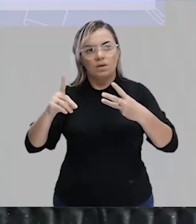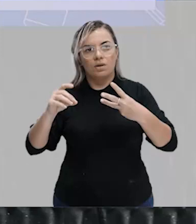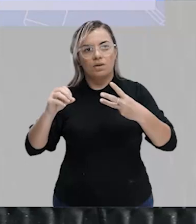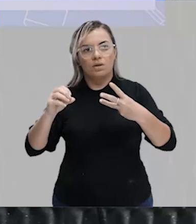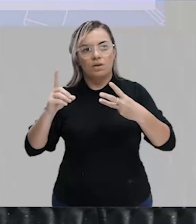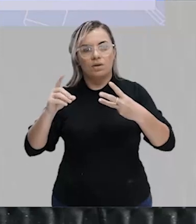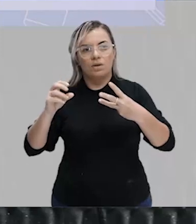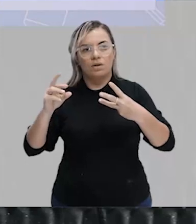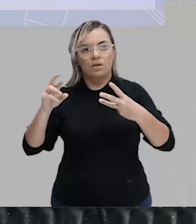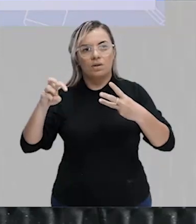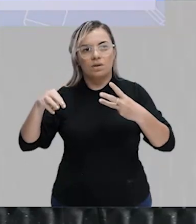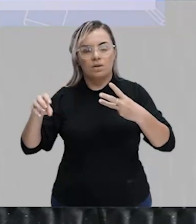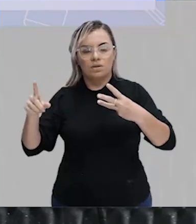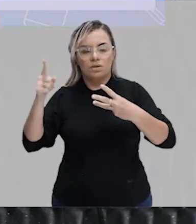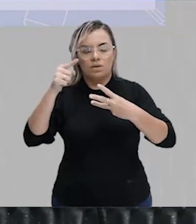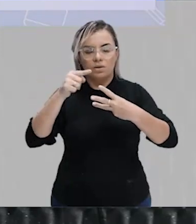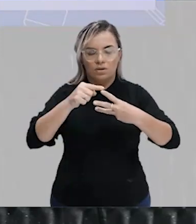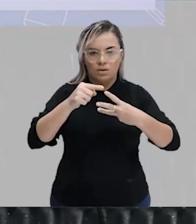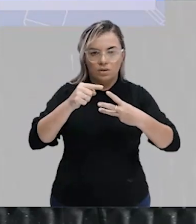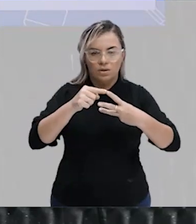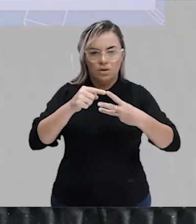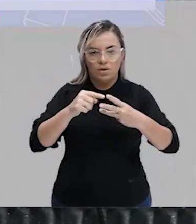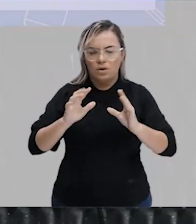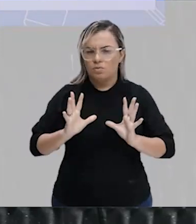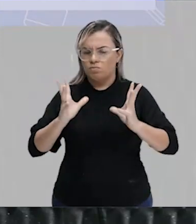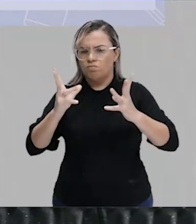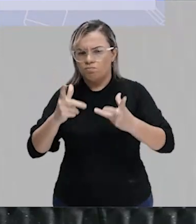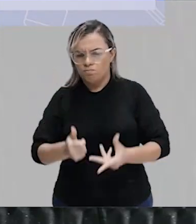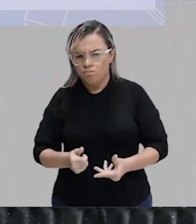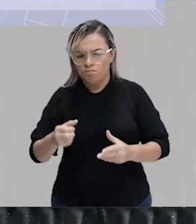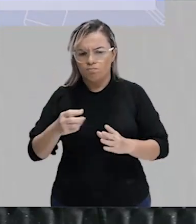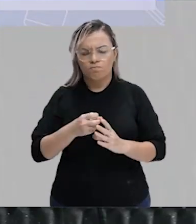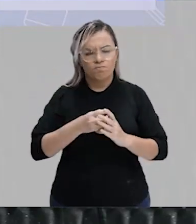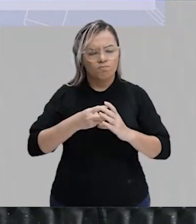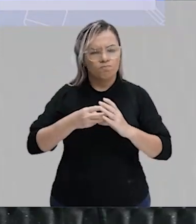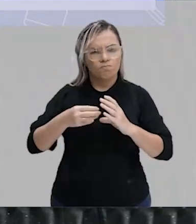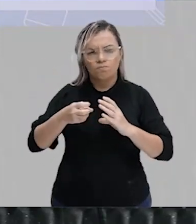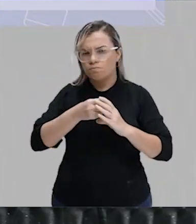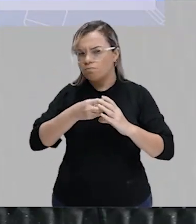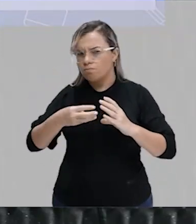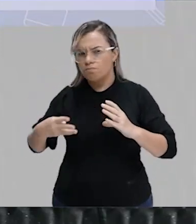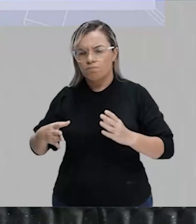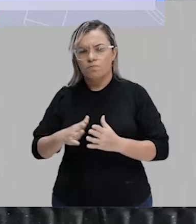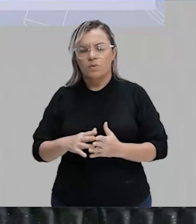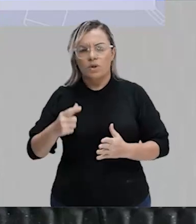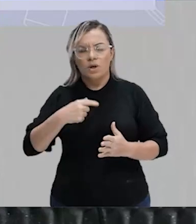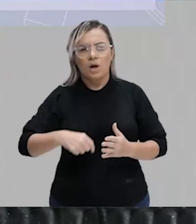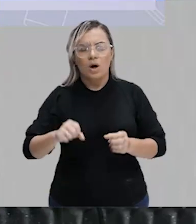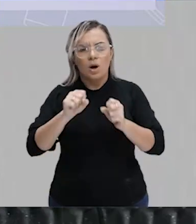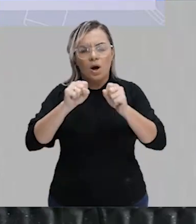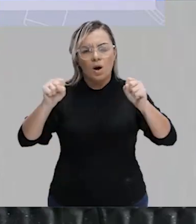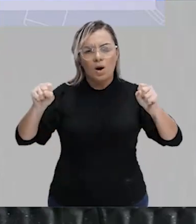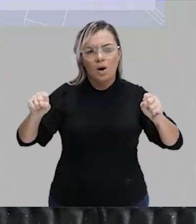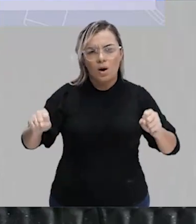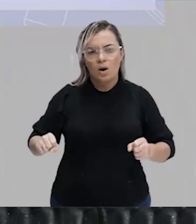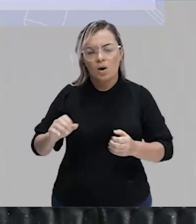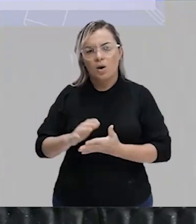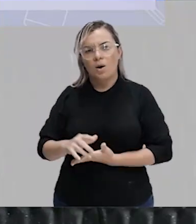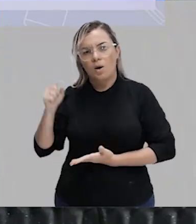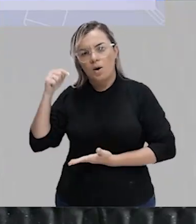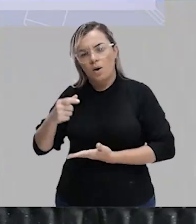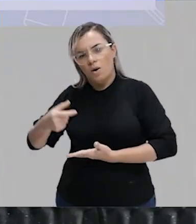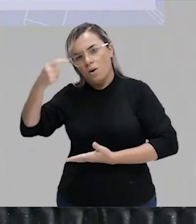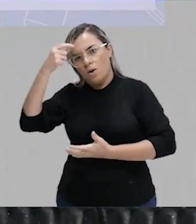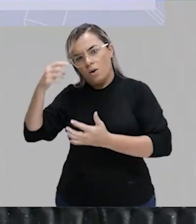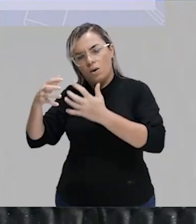formar todos os tecidos que vão dar origem ao sistema nervoso, por exemplo. Vai dar origem à pele, aos anexos